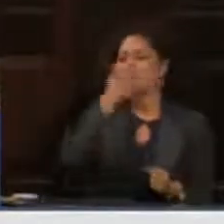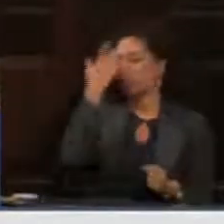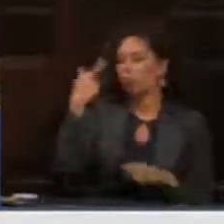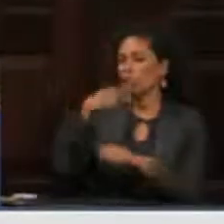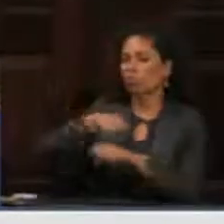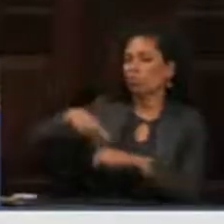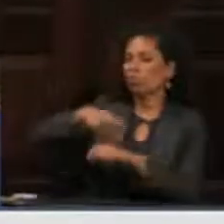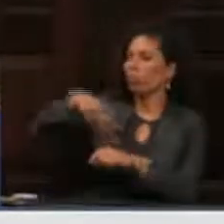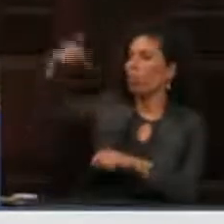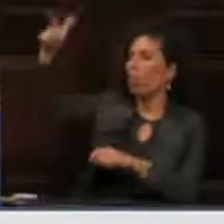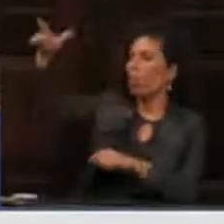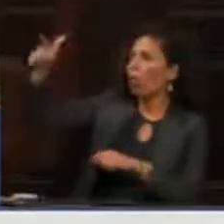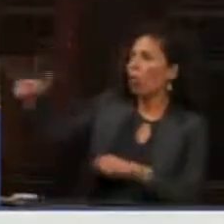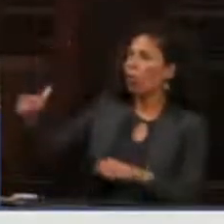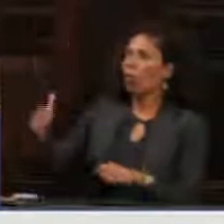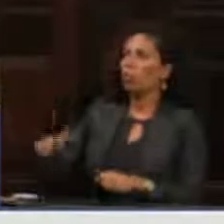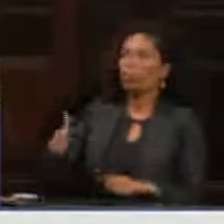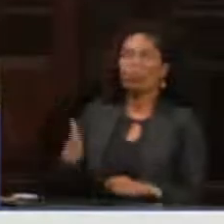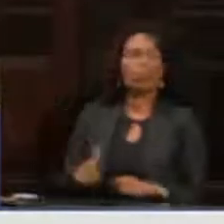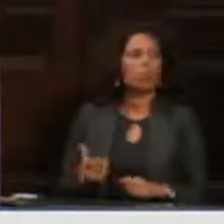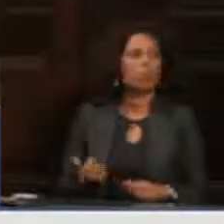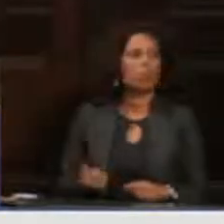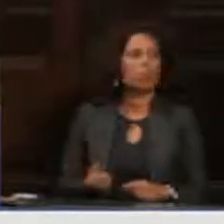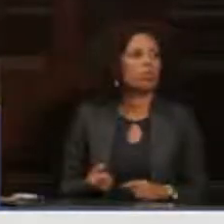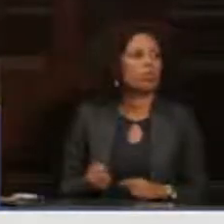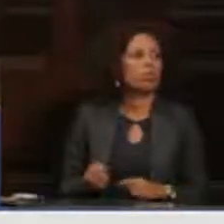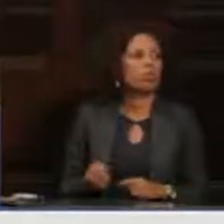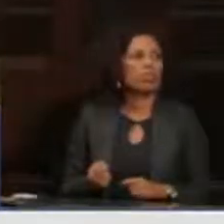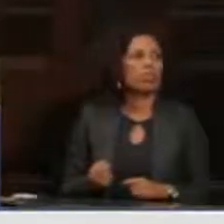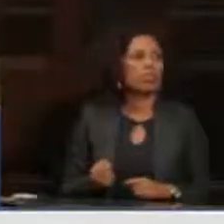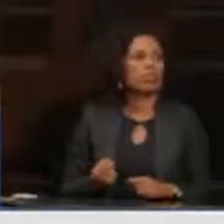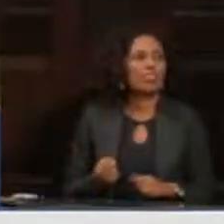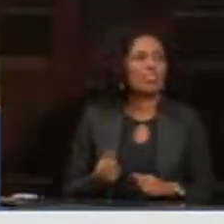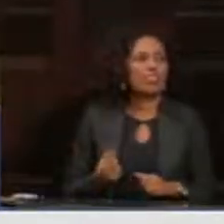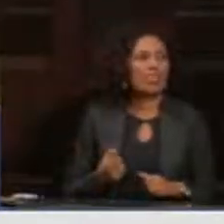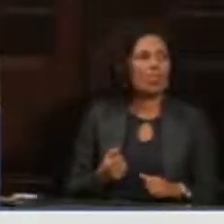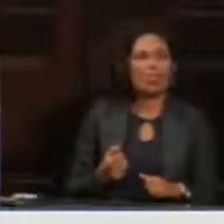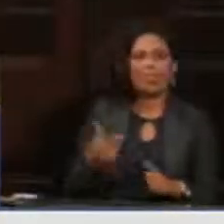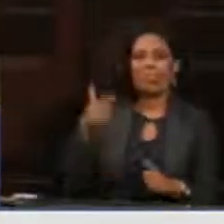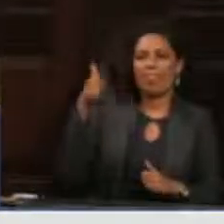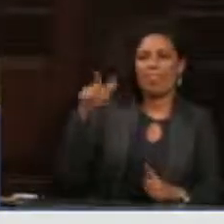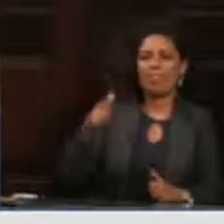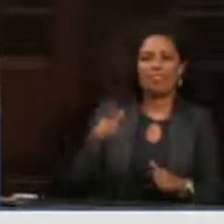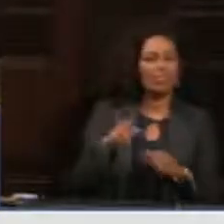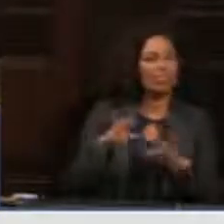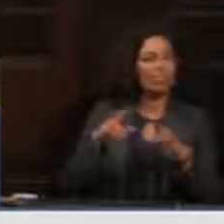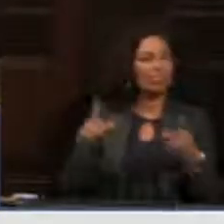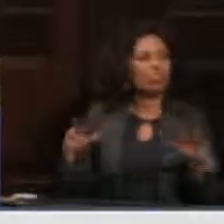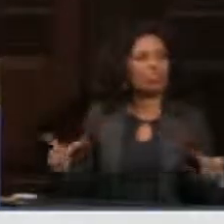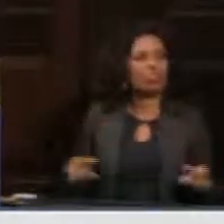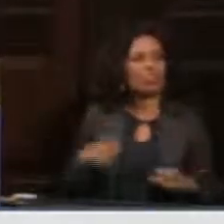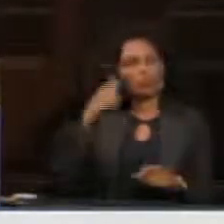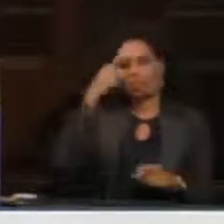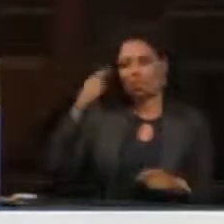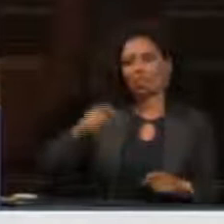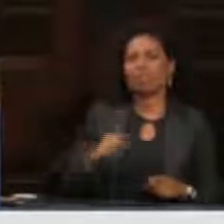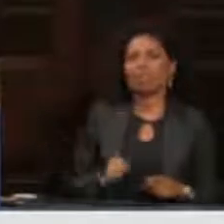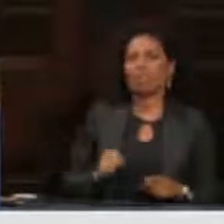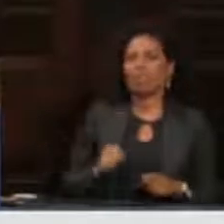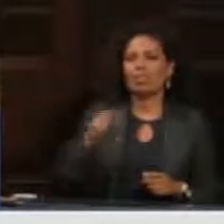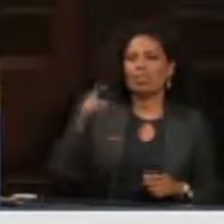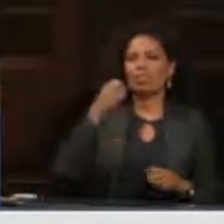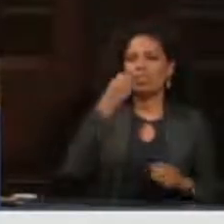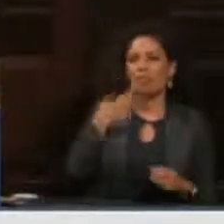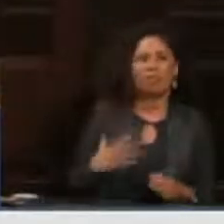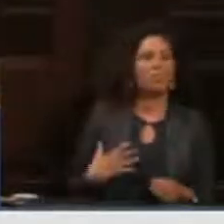engano, em 90, vários outros shows, Sandy Júnior, que vai voltar a fazer turnê oficial. Pensar no Maracanã como um complexo, Maracanãzinho.